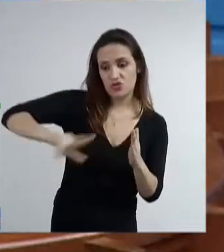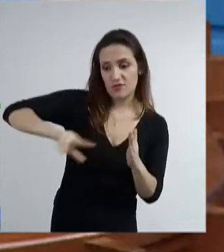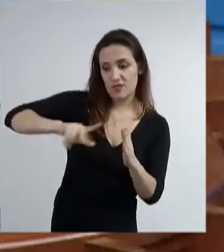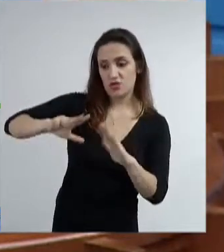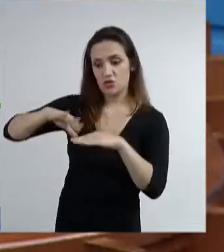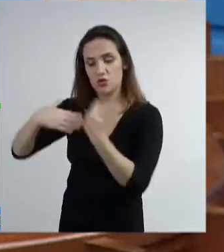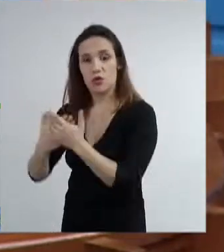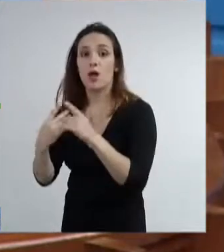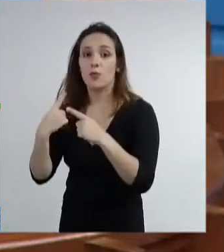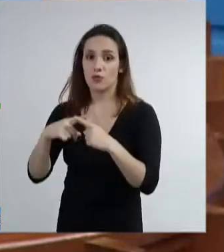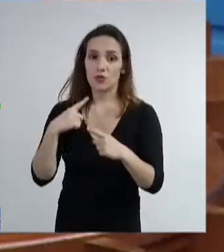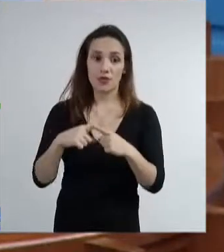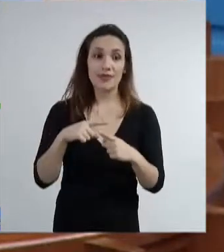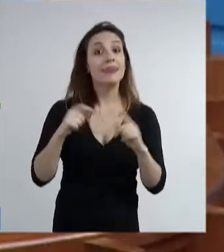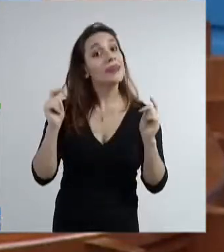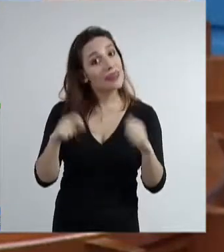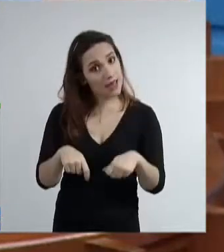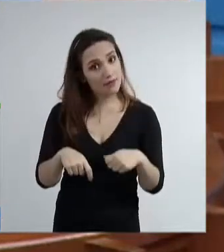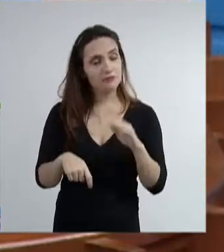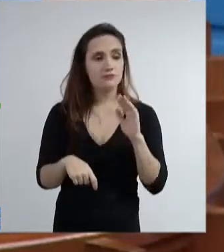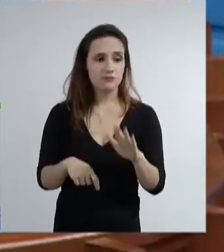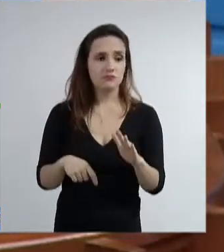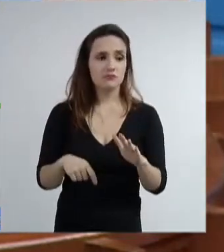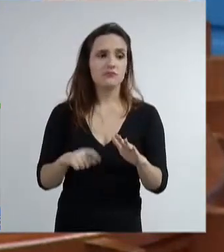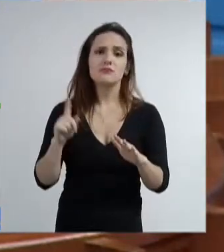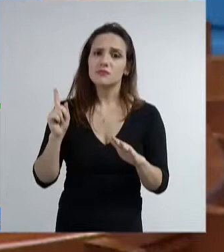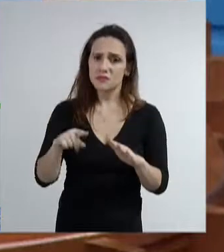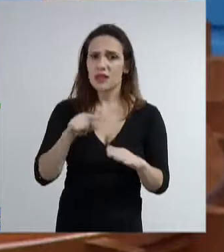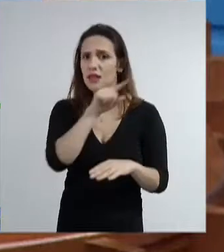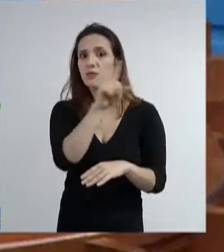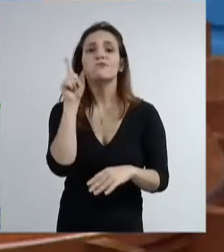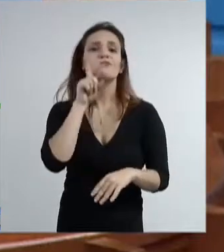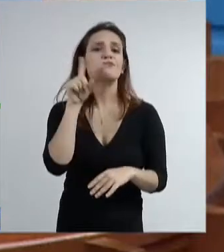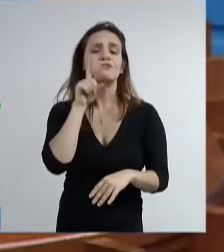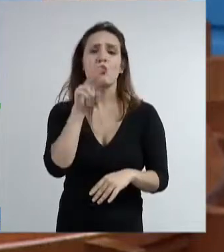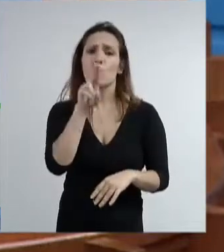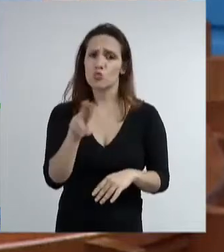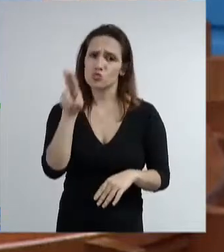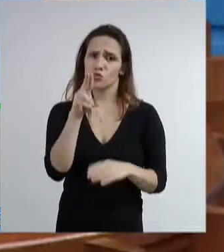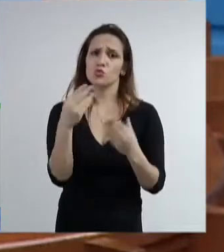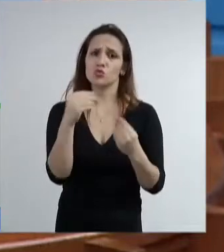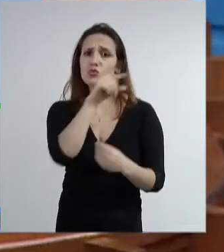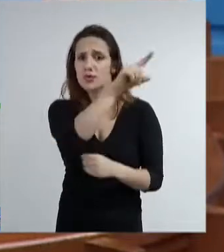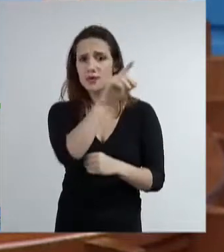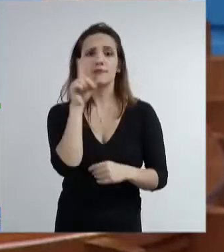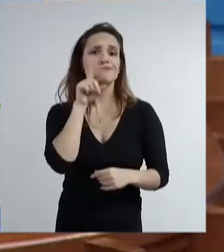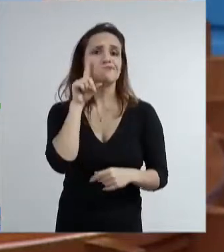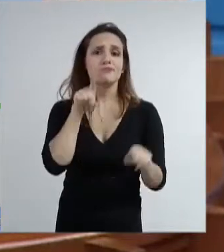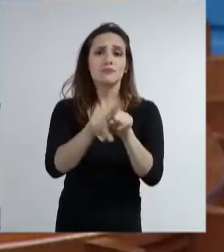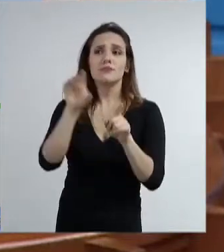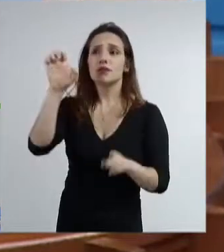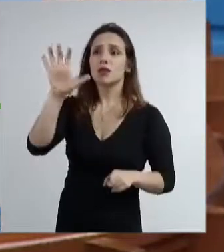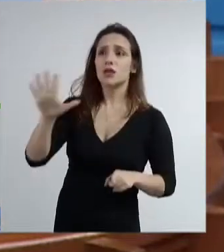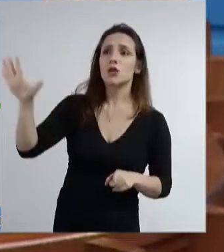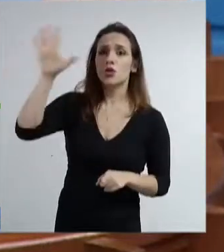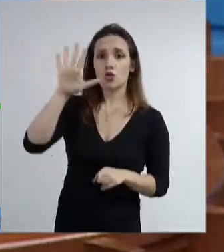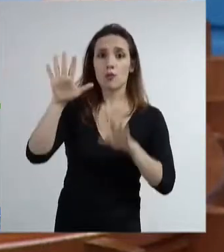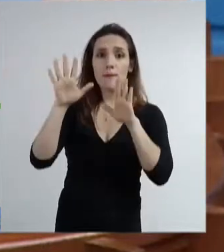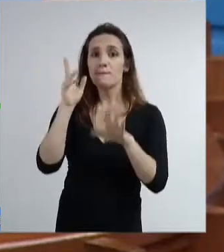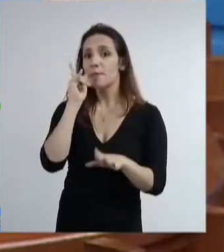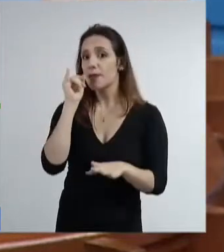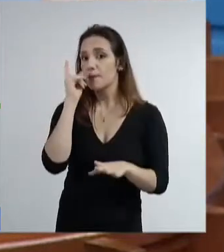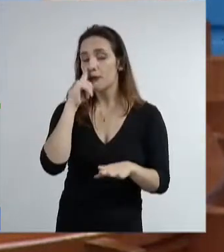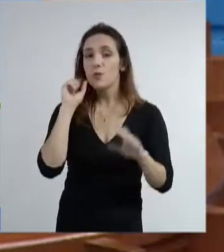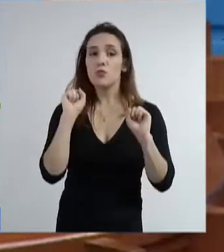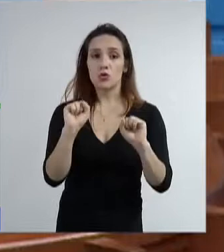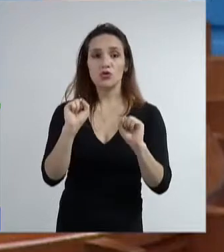uma modalidade de estudo que é muito disseminada nos Estados Unidos, na Europa, onde você